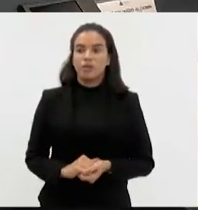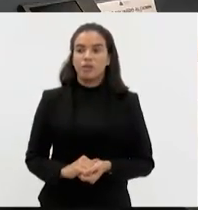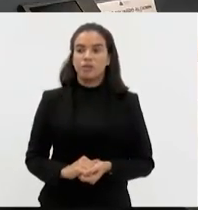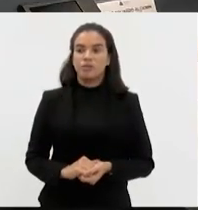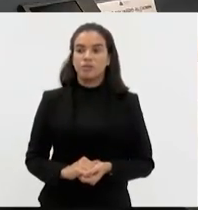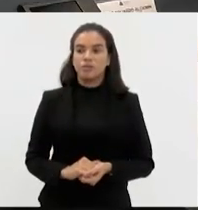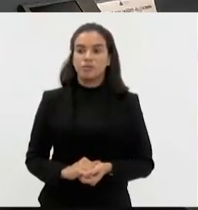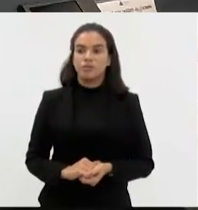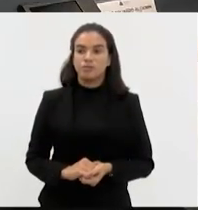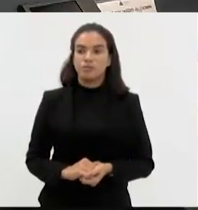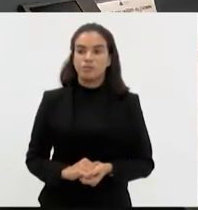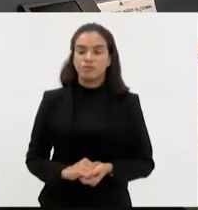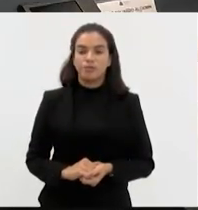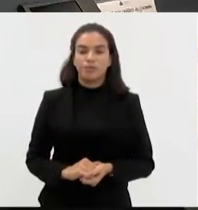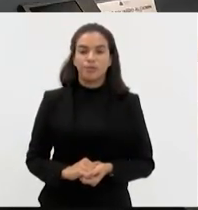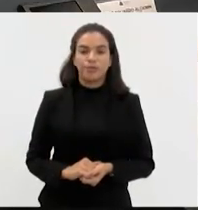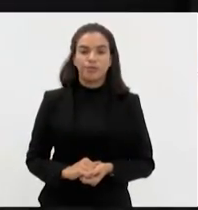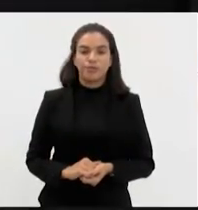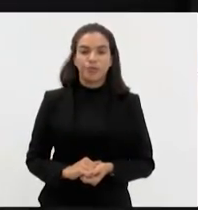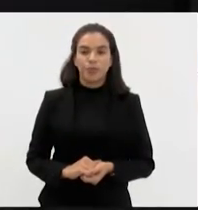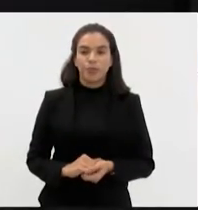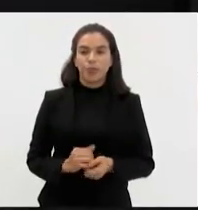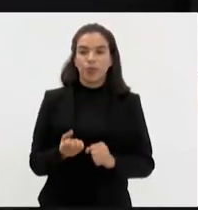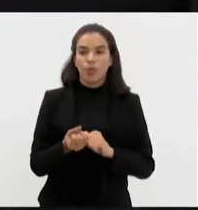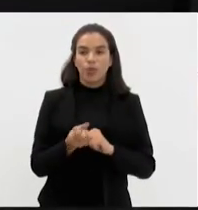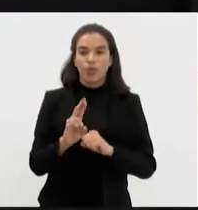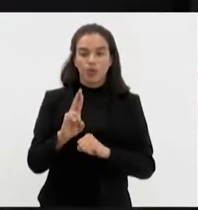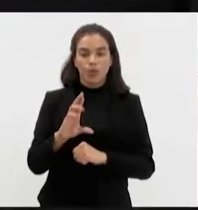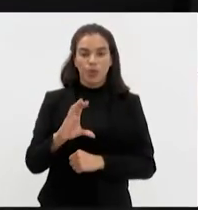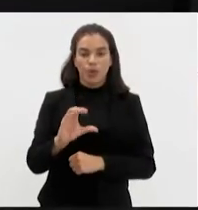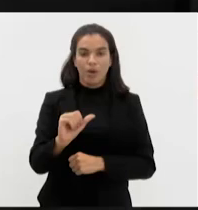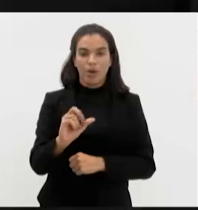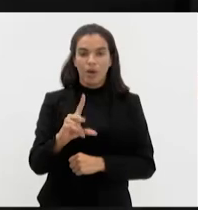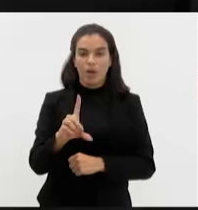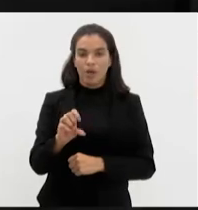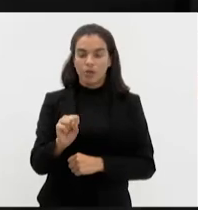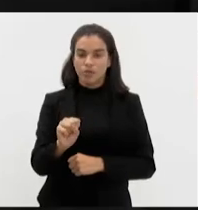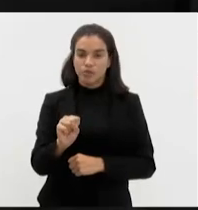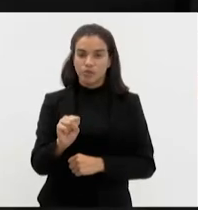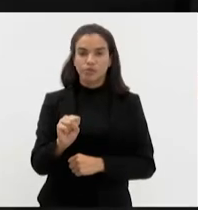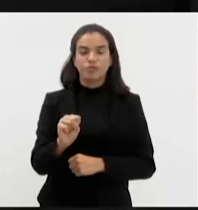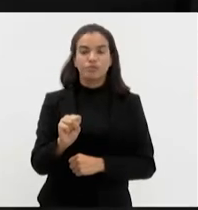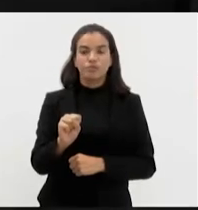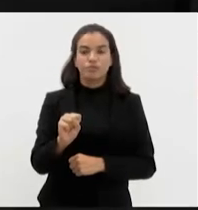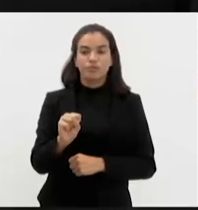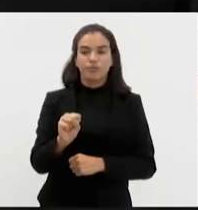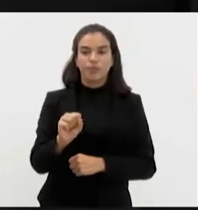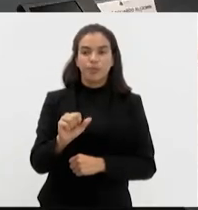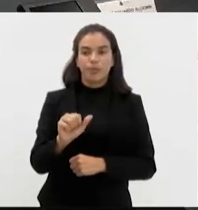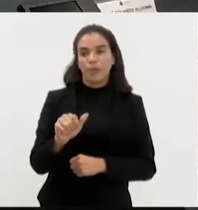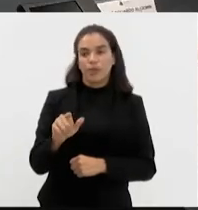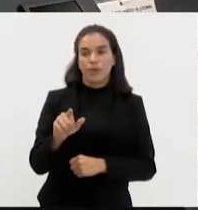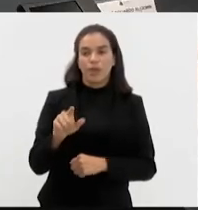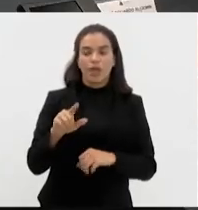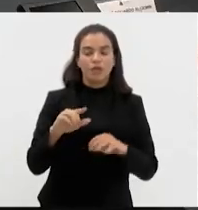favor Dr João Carlos solto diretor da Escola Superior da